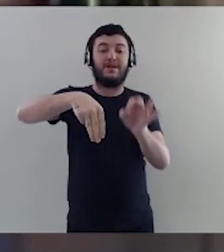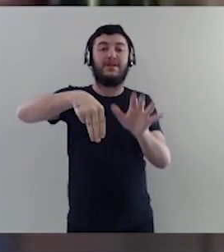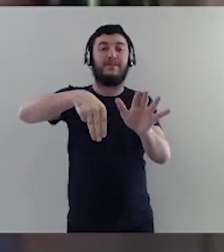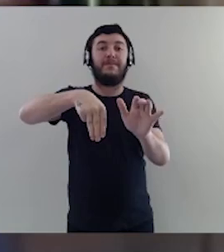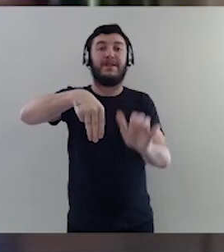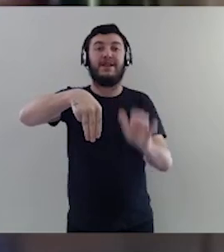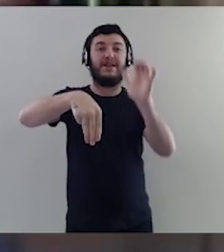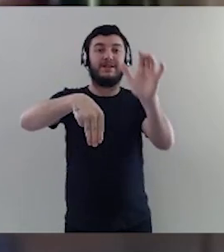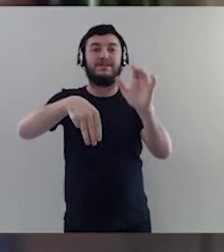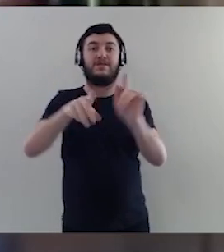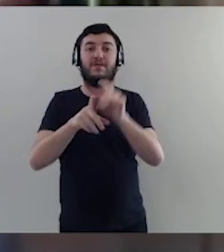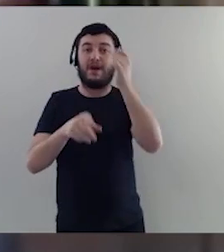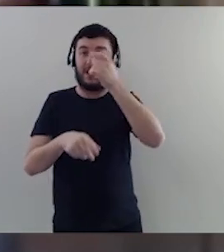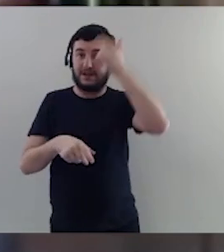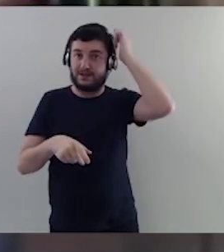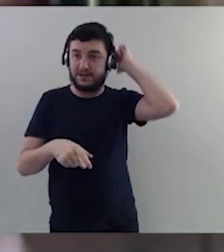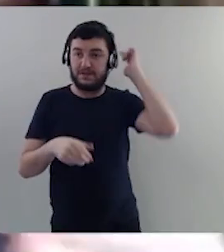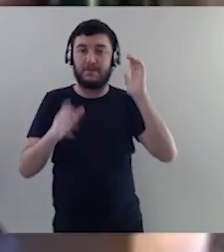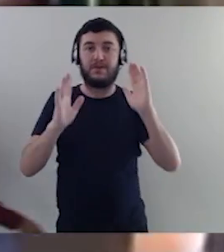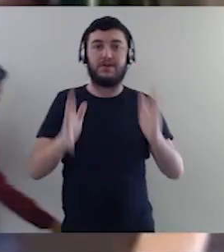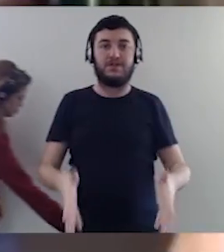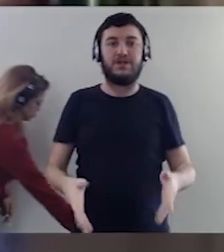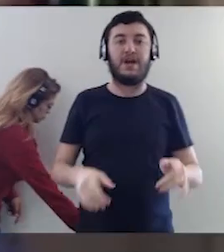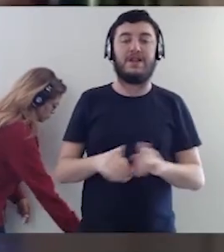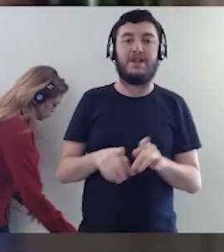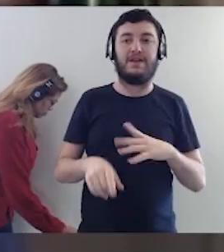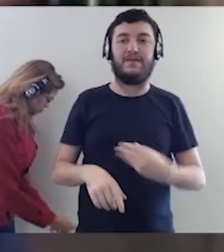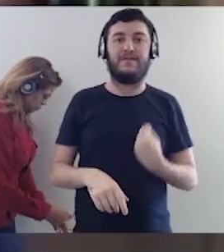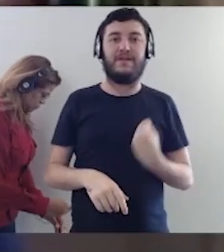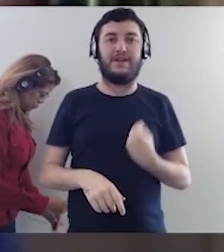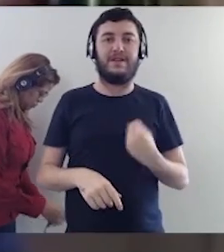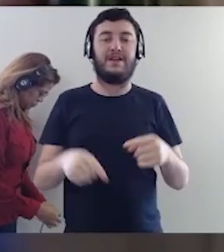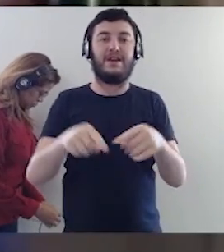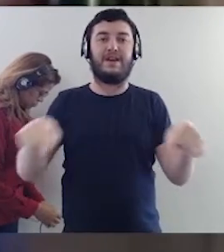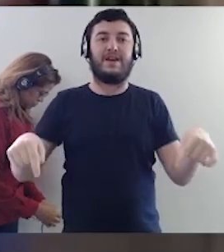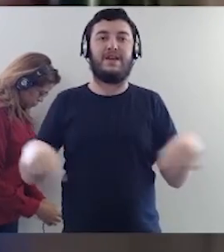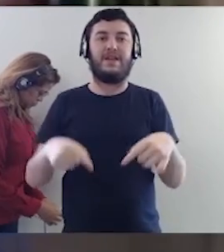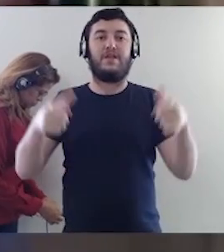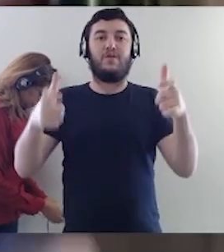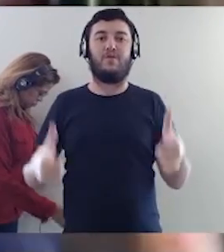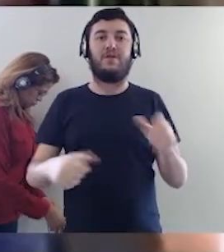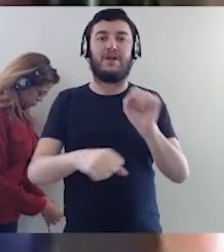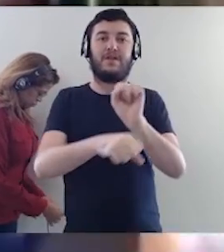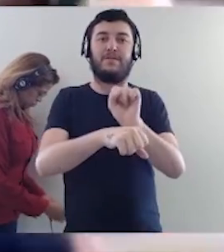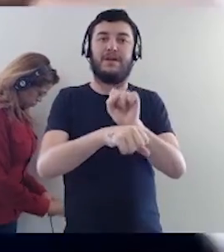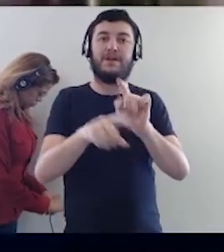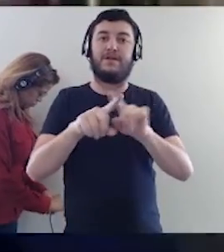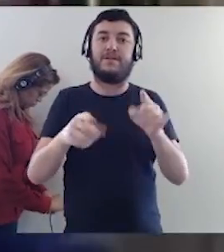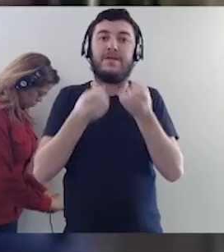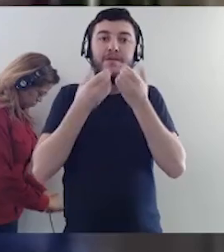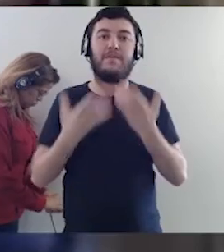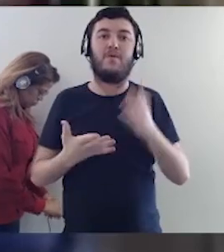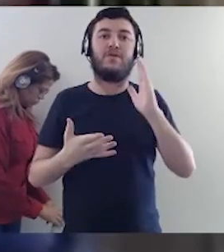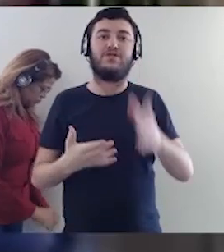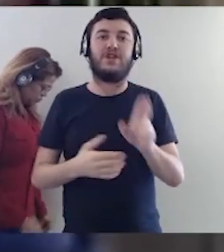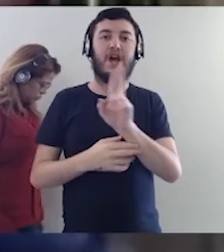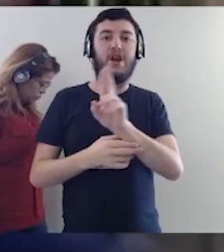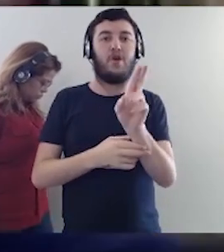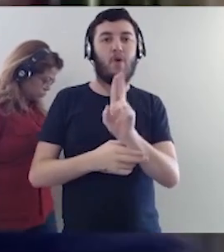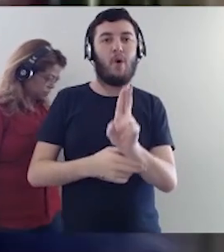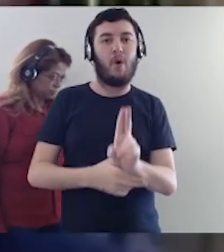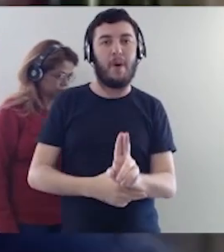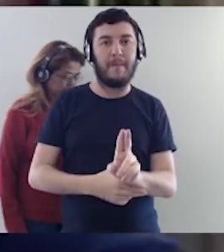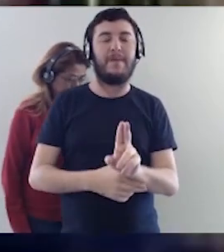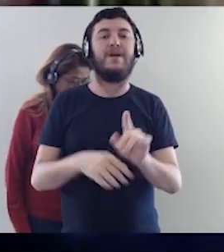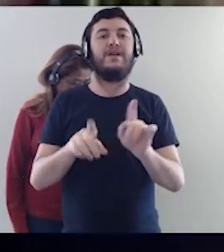na sala de espera, mas o bom é que já deixa aqui o mote para um convite que eu faço aqui de público a